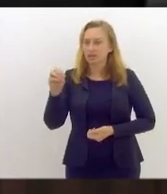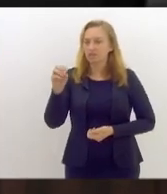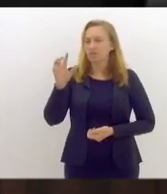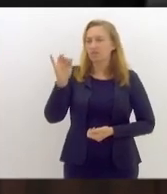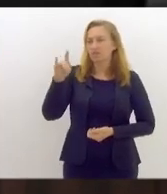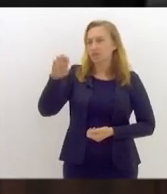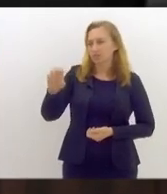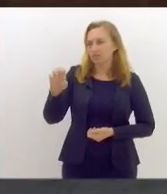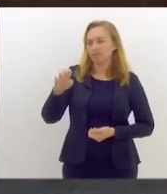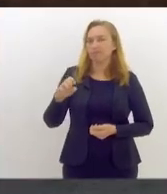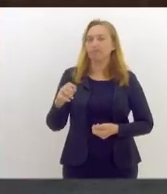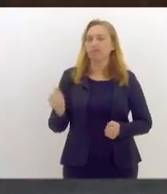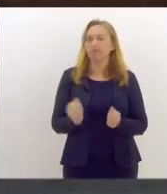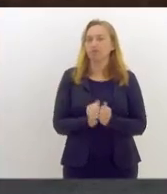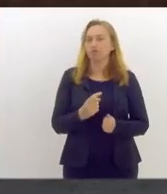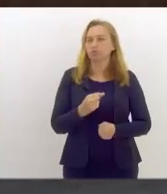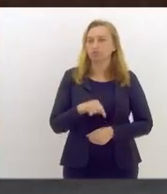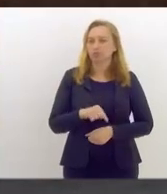aqui conosco